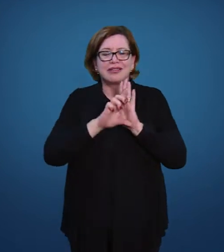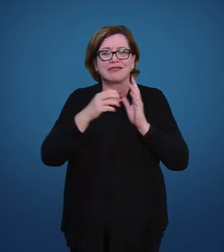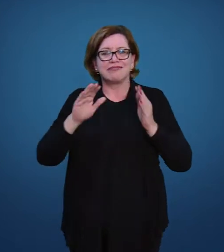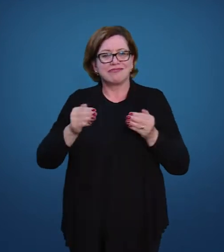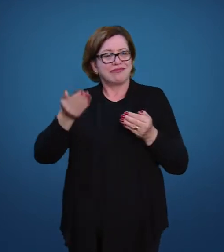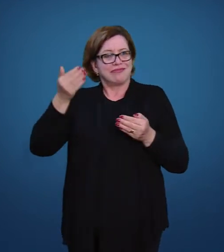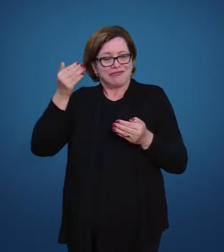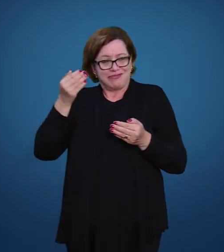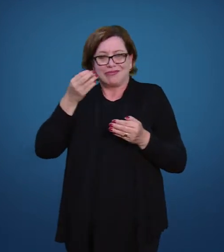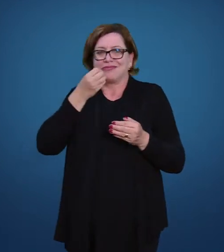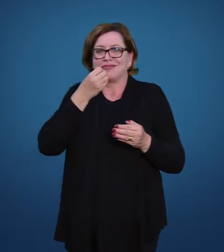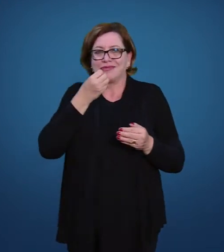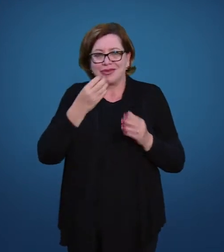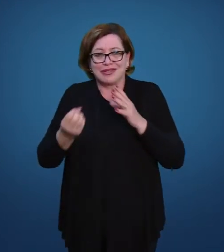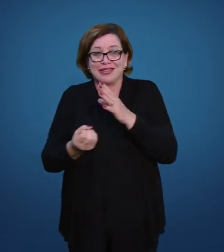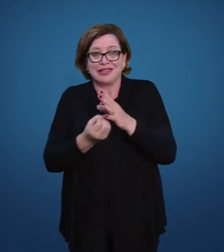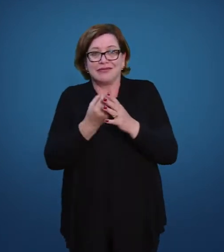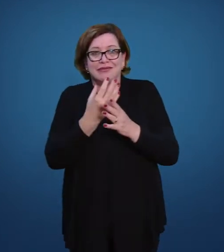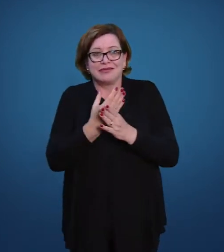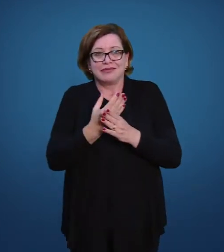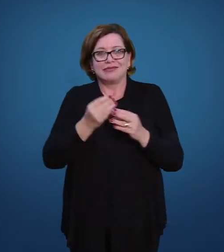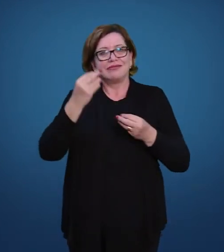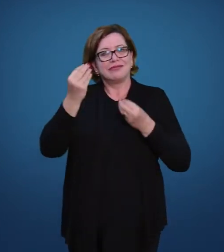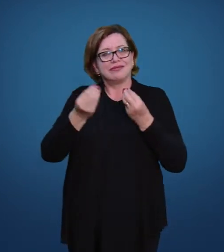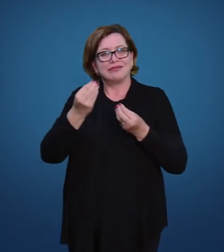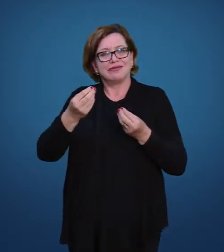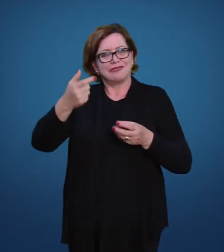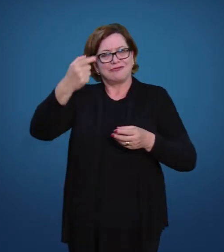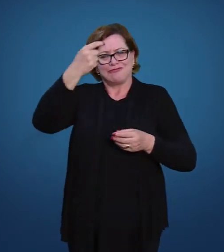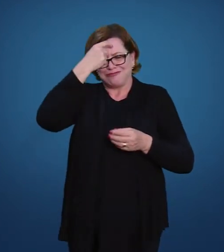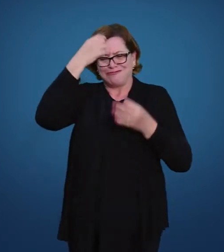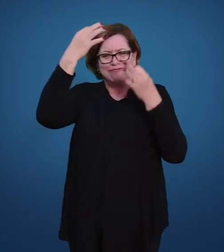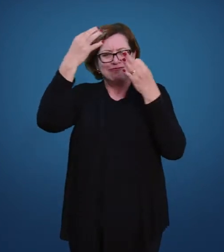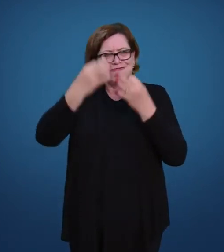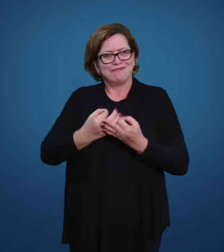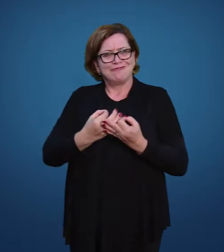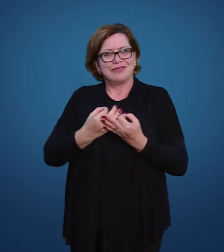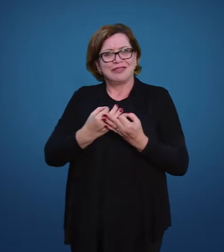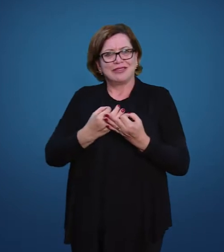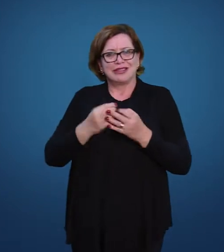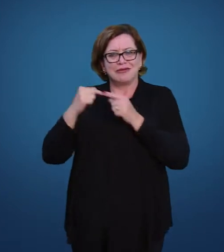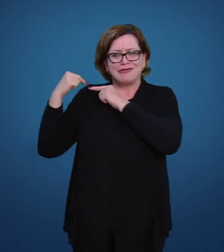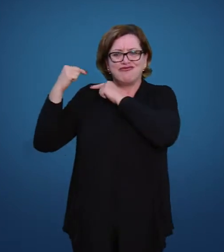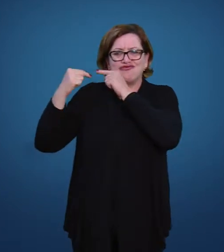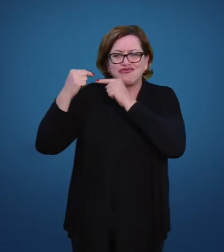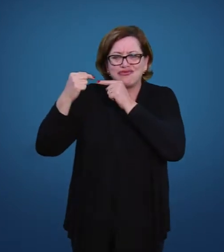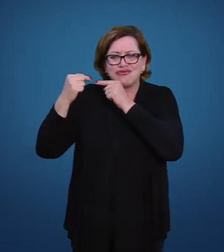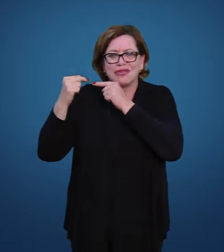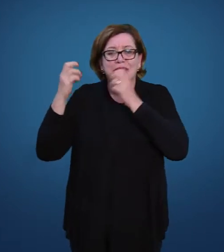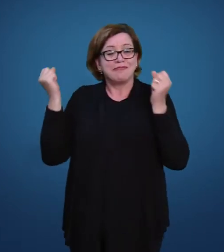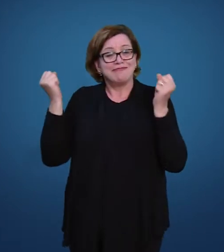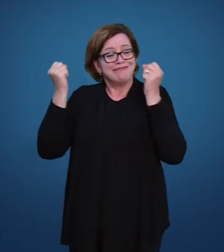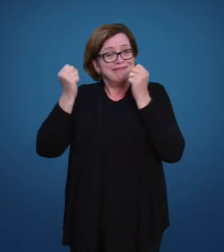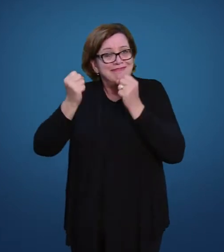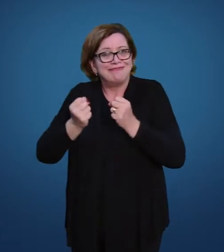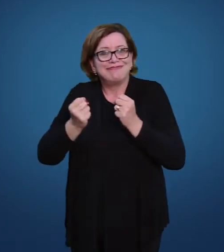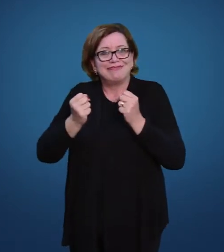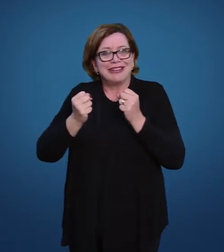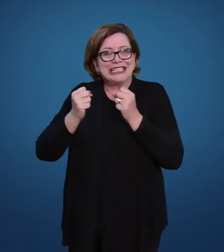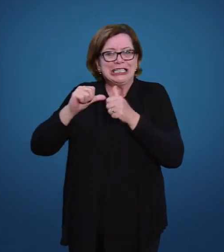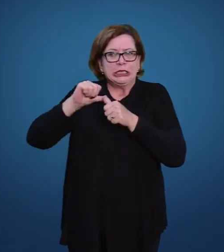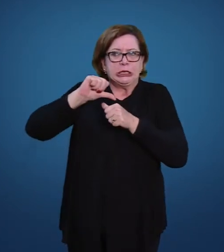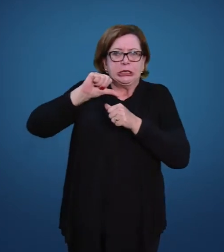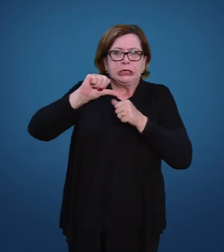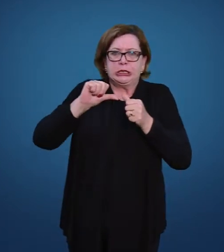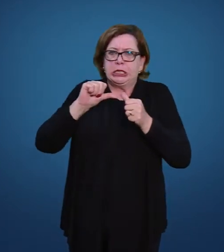momento eram necessários e foram criados e foram estabelecidos como moralmente válidos, num outro momento eles podem já não ser